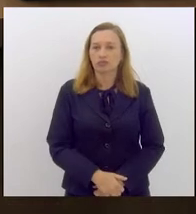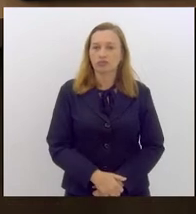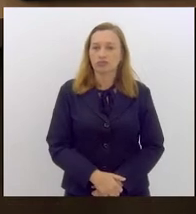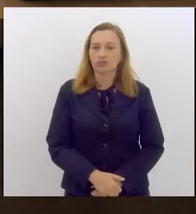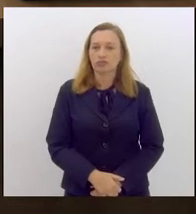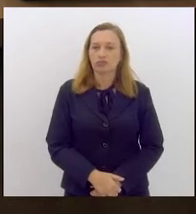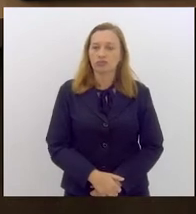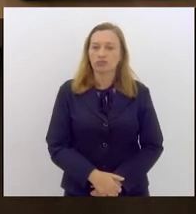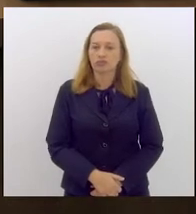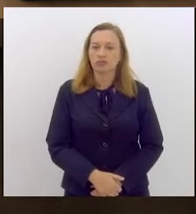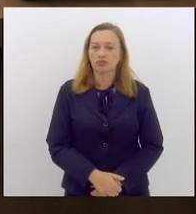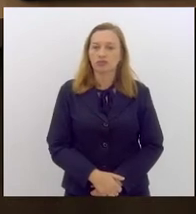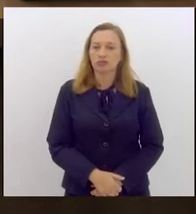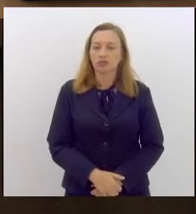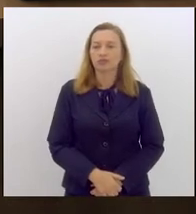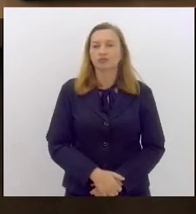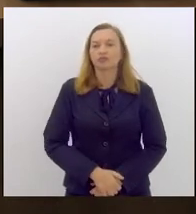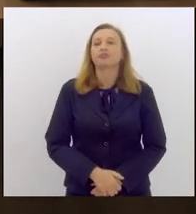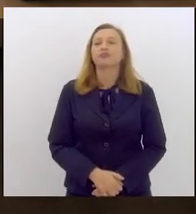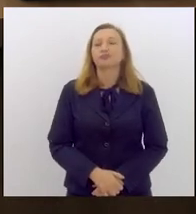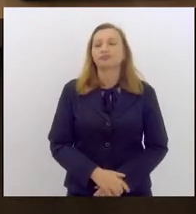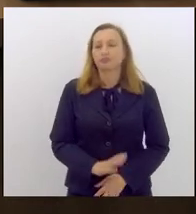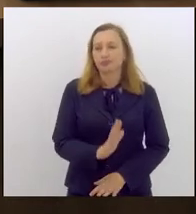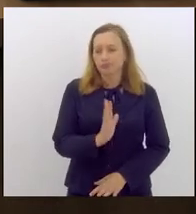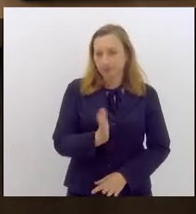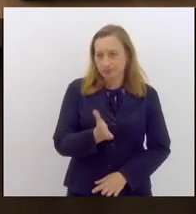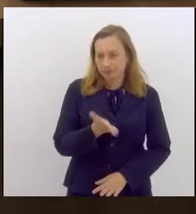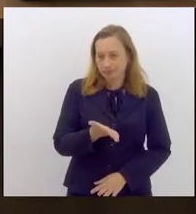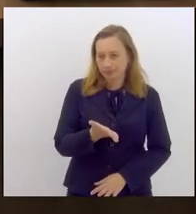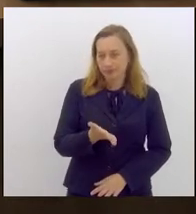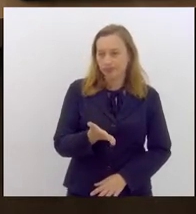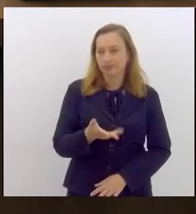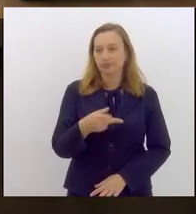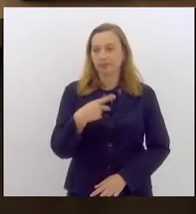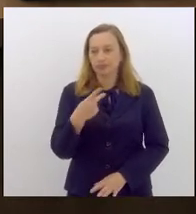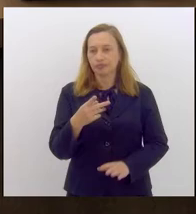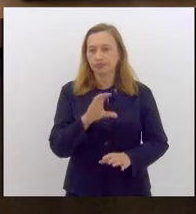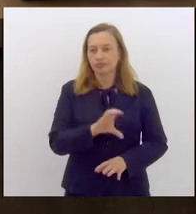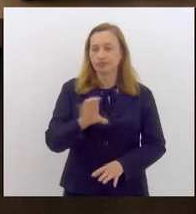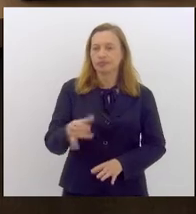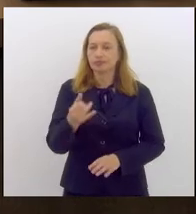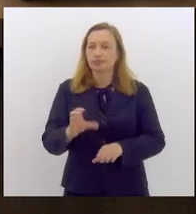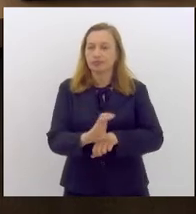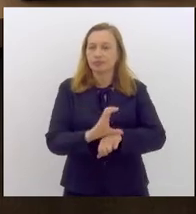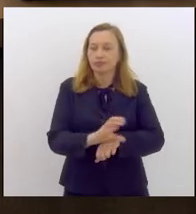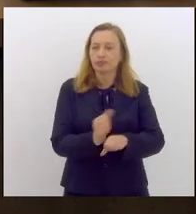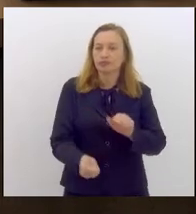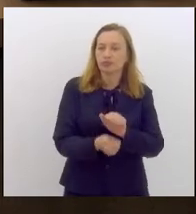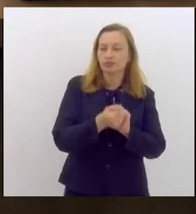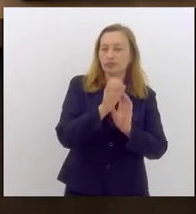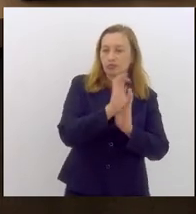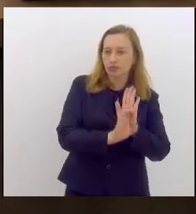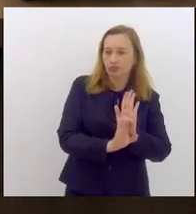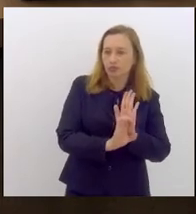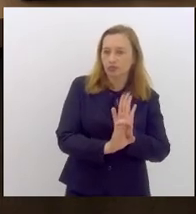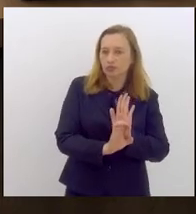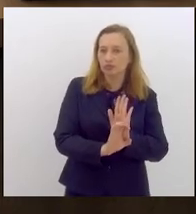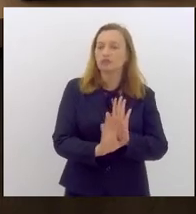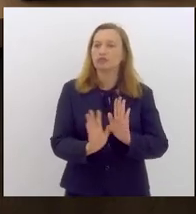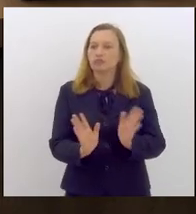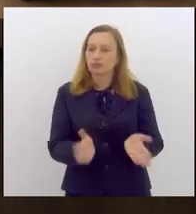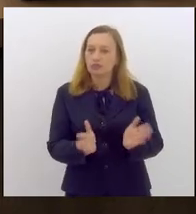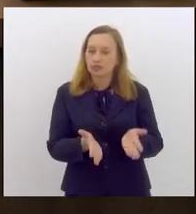O parecer já emitido pela CCJ foi pela constitucionalidade com emendas. O